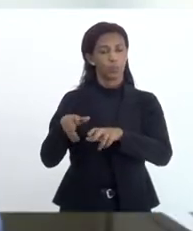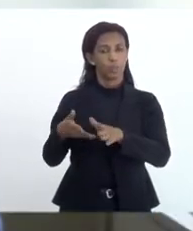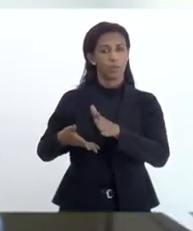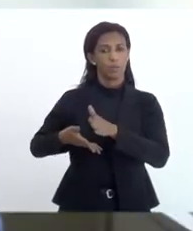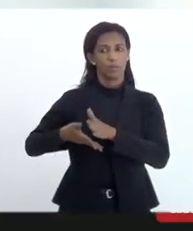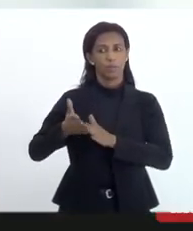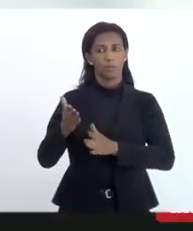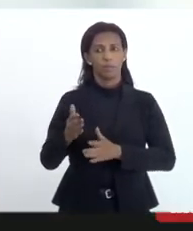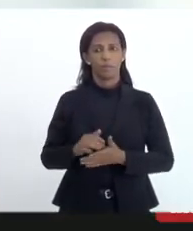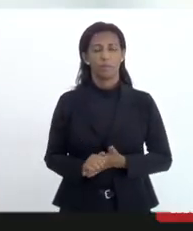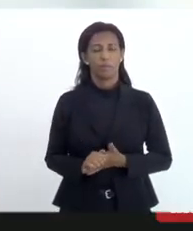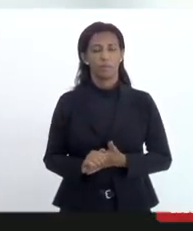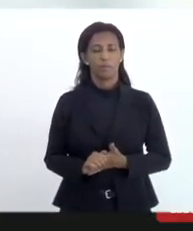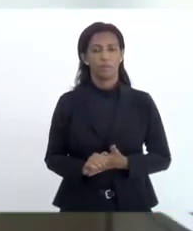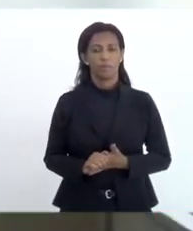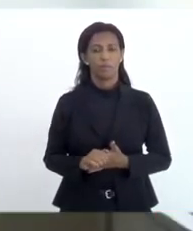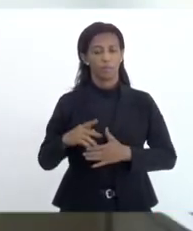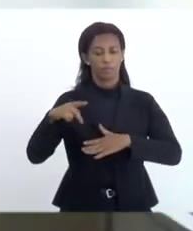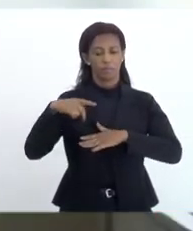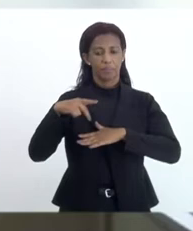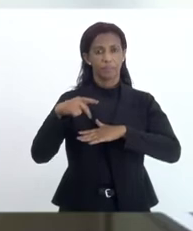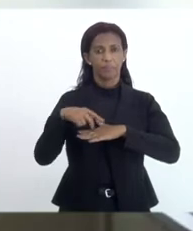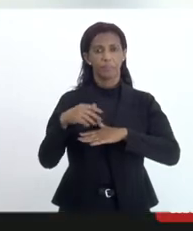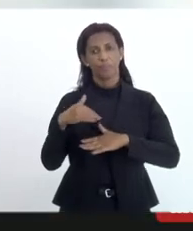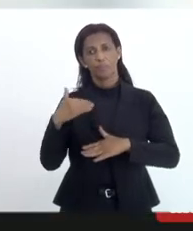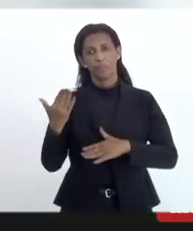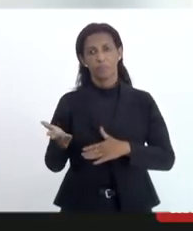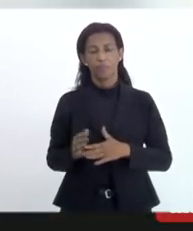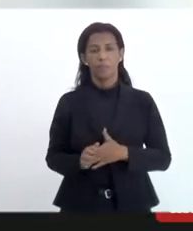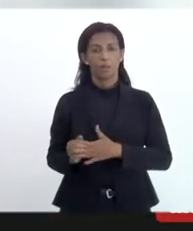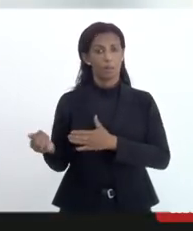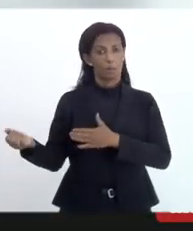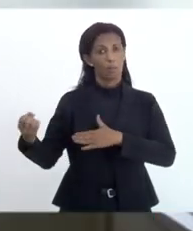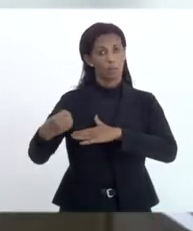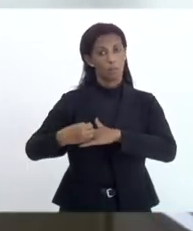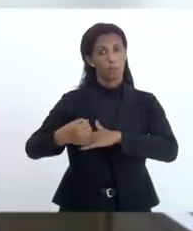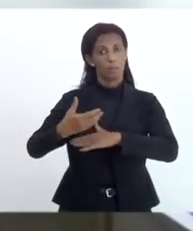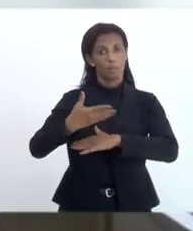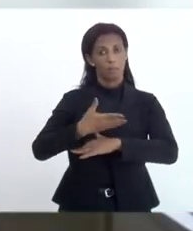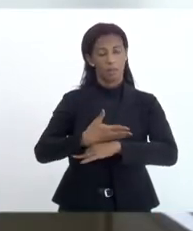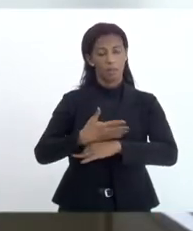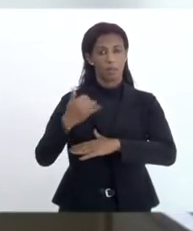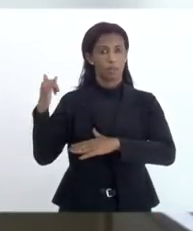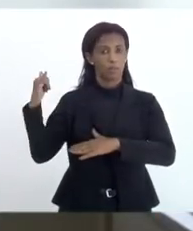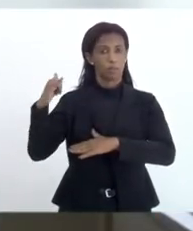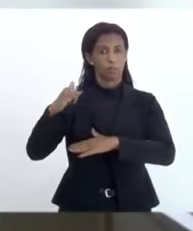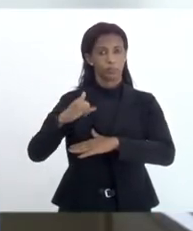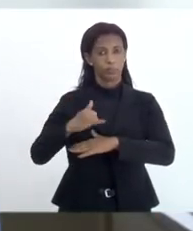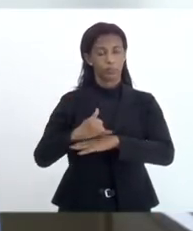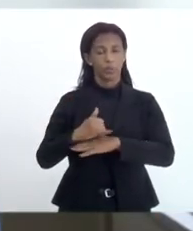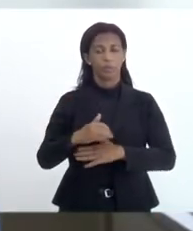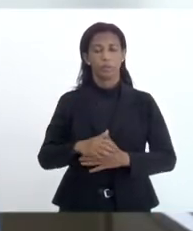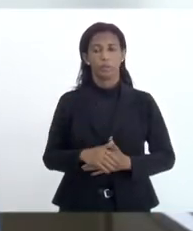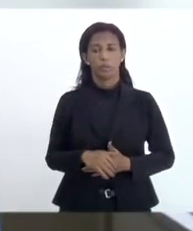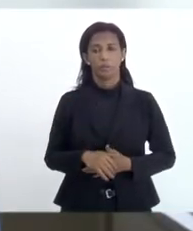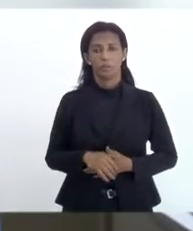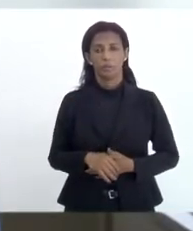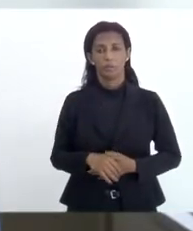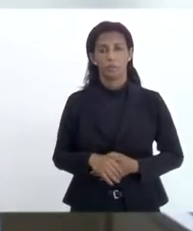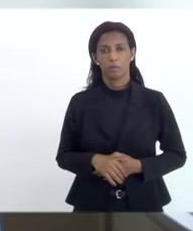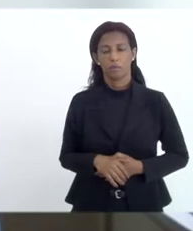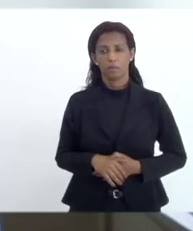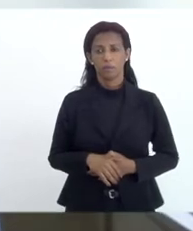viagem internacional, mandou ainda há pouco uma mensagem do aeroporto que ele está pegando